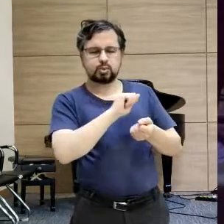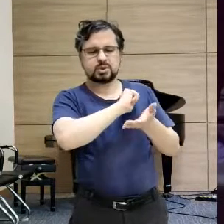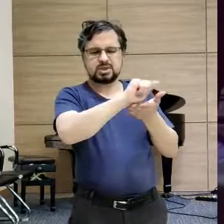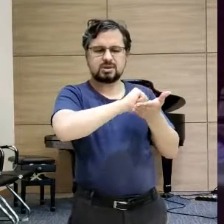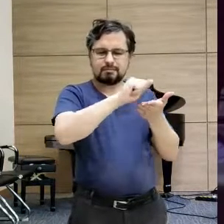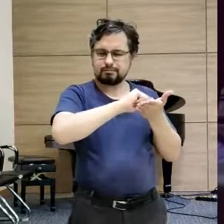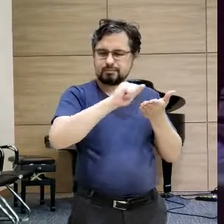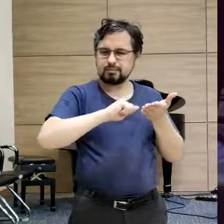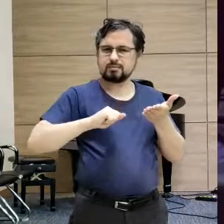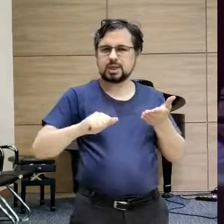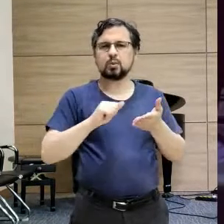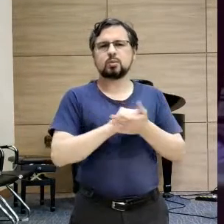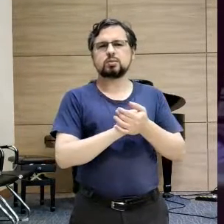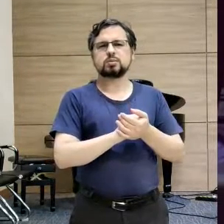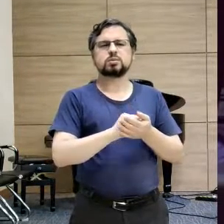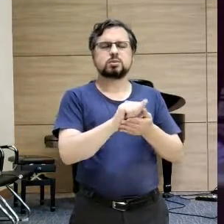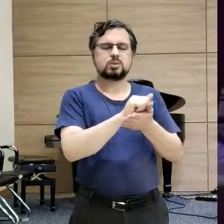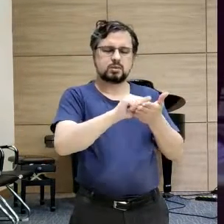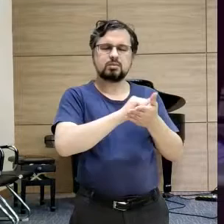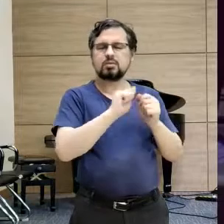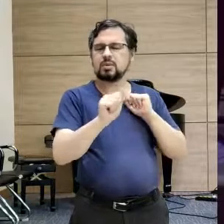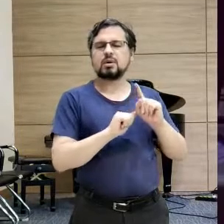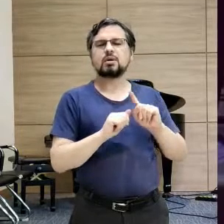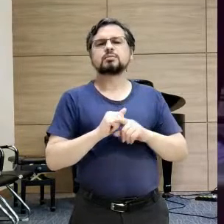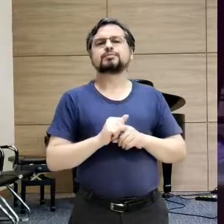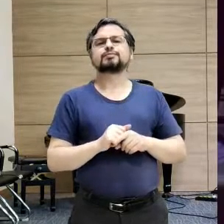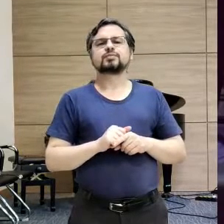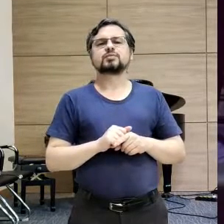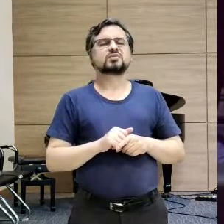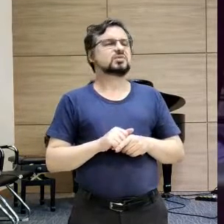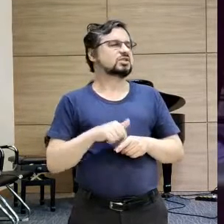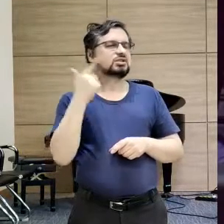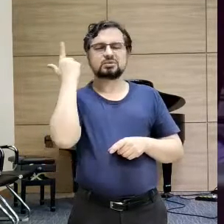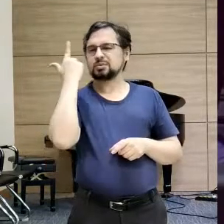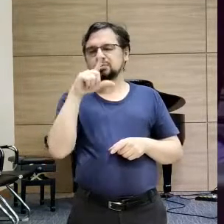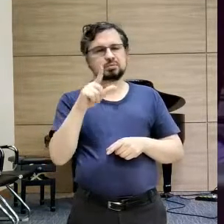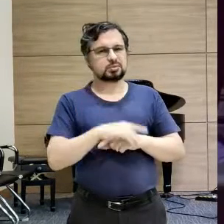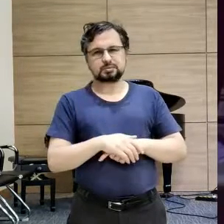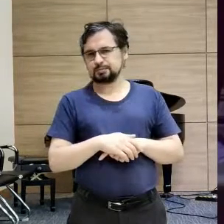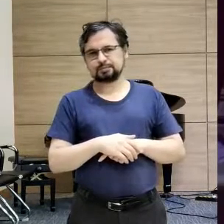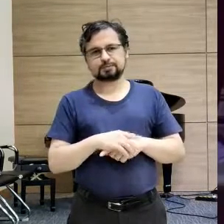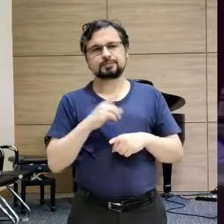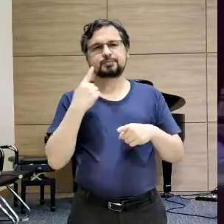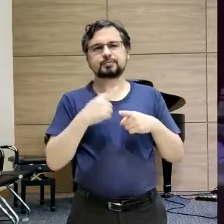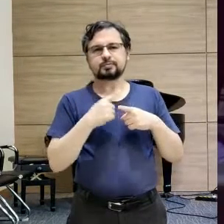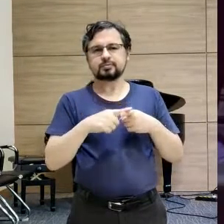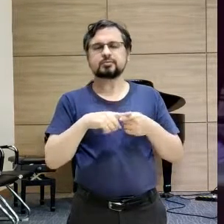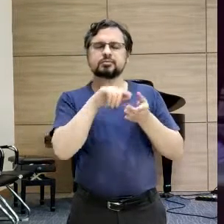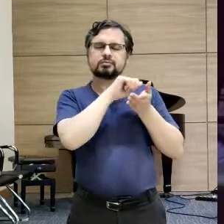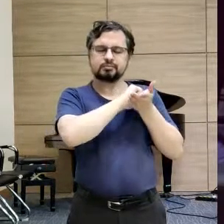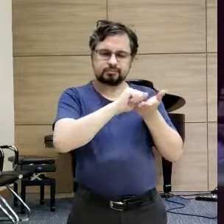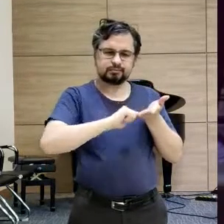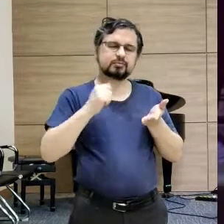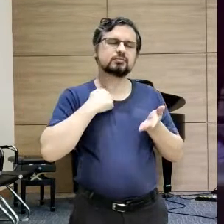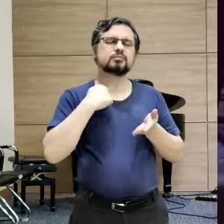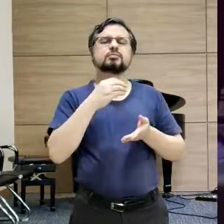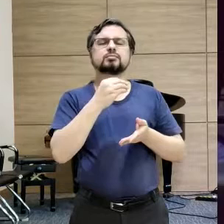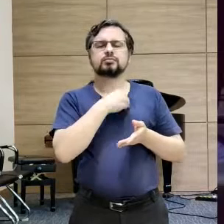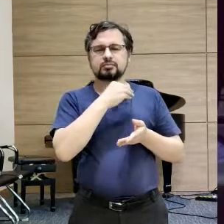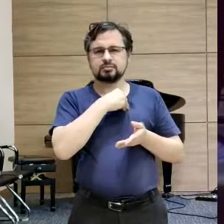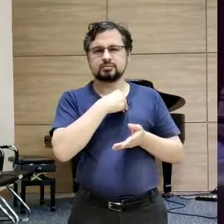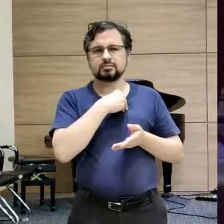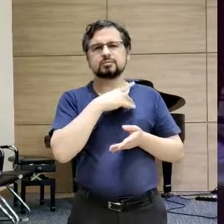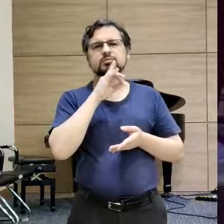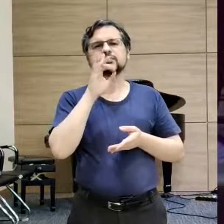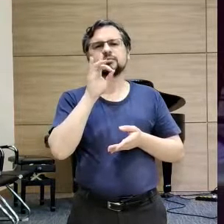muito sabão, nós seremos malfadados, porque essa limpeza desse pecado aqui, só